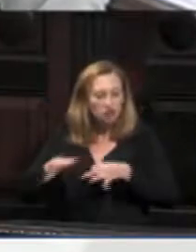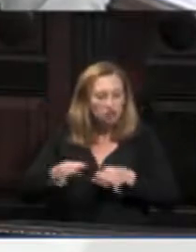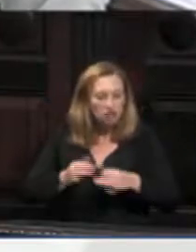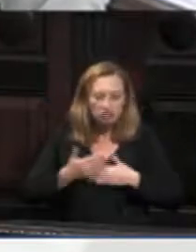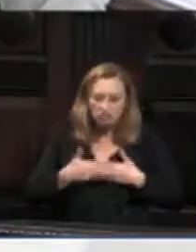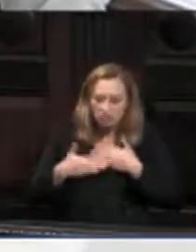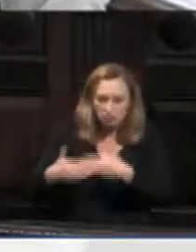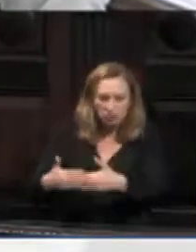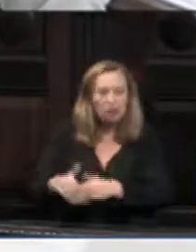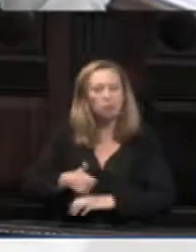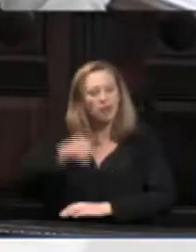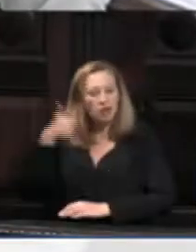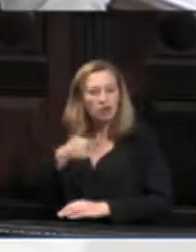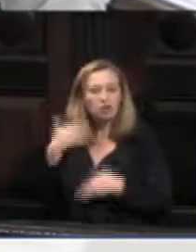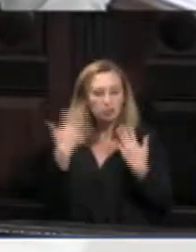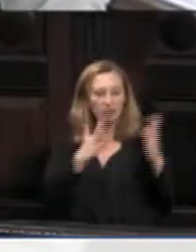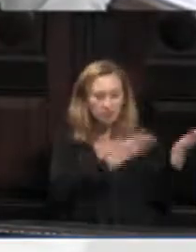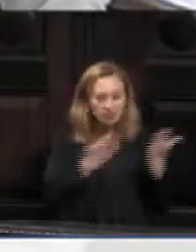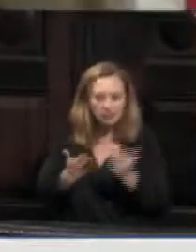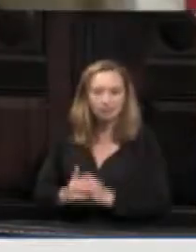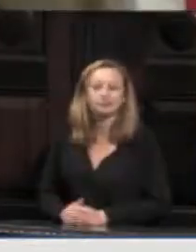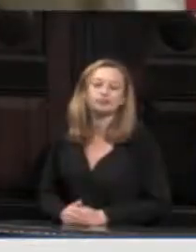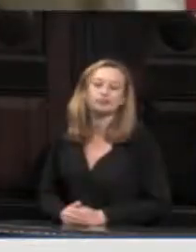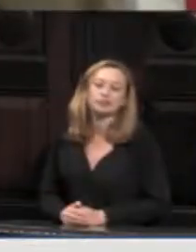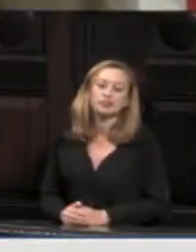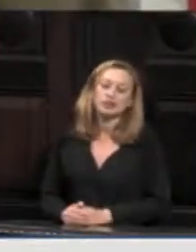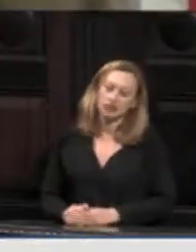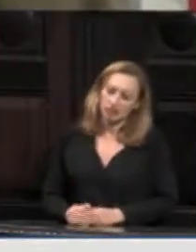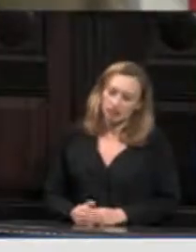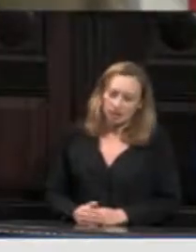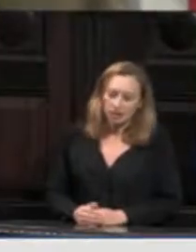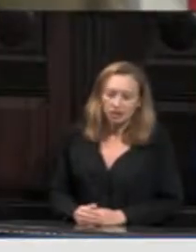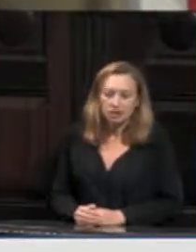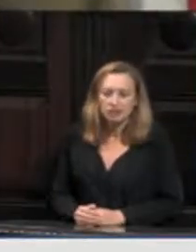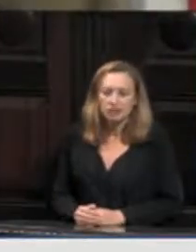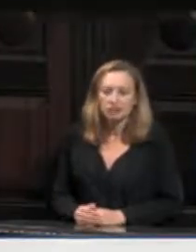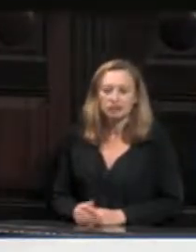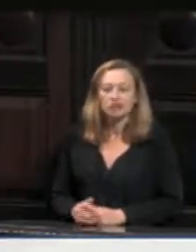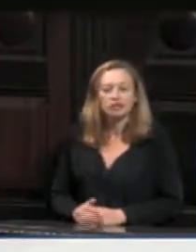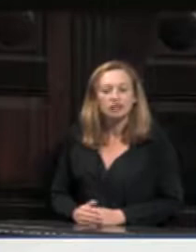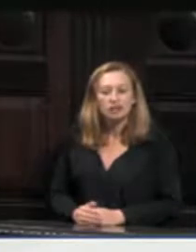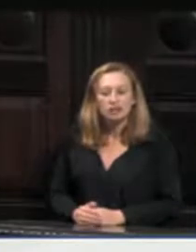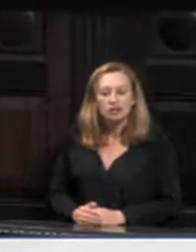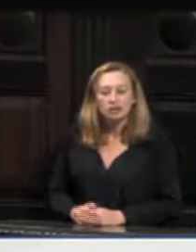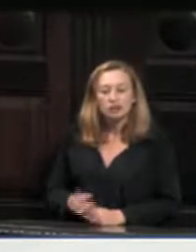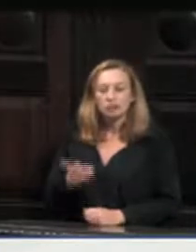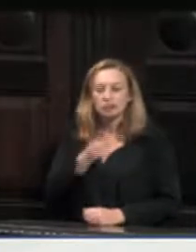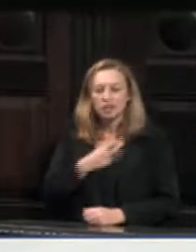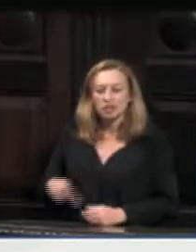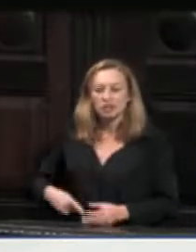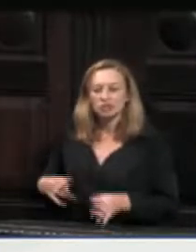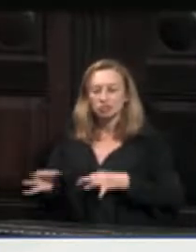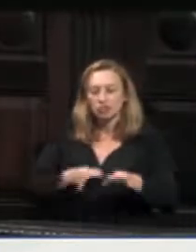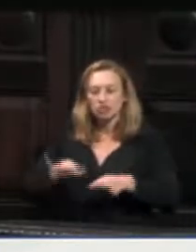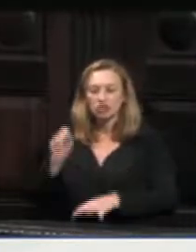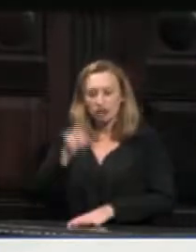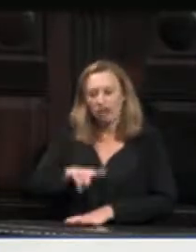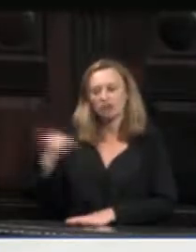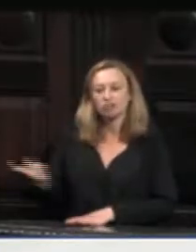valia para todo o nosso Estado. Parabéns. Deputado Rosenberg. Vai encaminhar pelo MDB, senhor presidente. Senhor presidente, esse projeto é muito